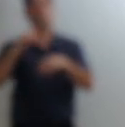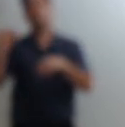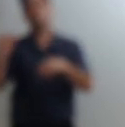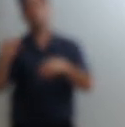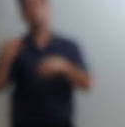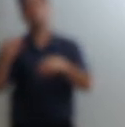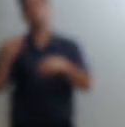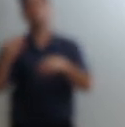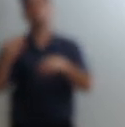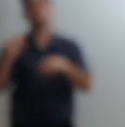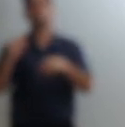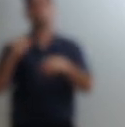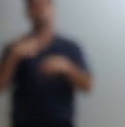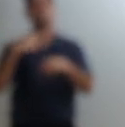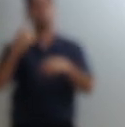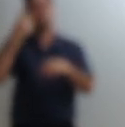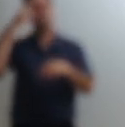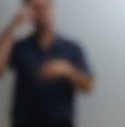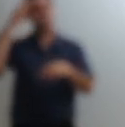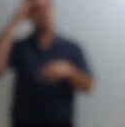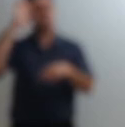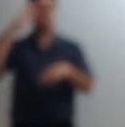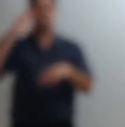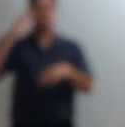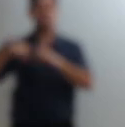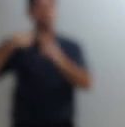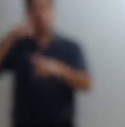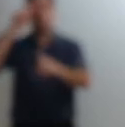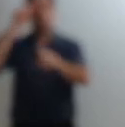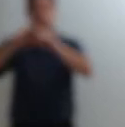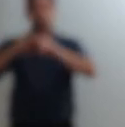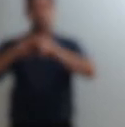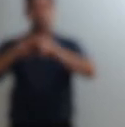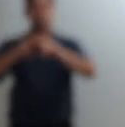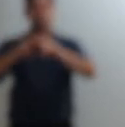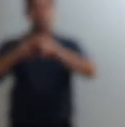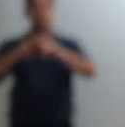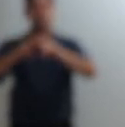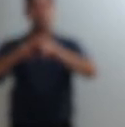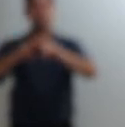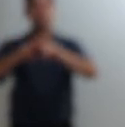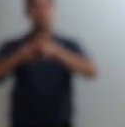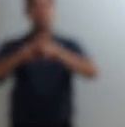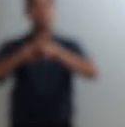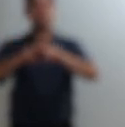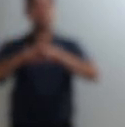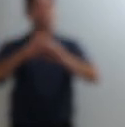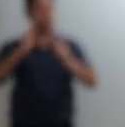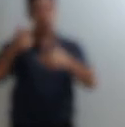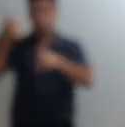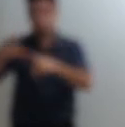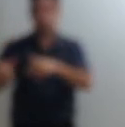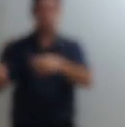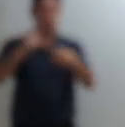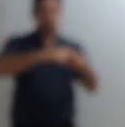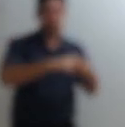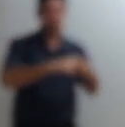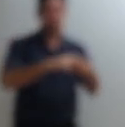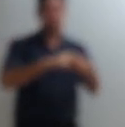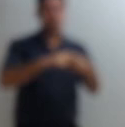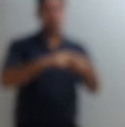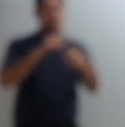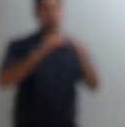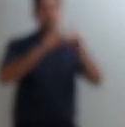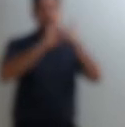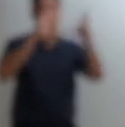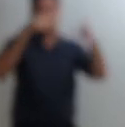recapturado, 2-3 dias depois, e já foi progredido novamente. Ele já está no regime semiaberto